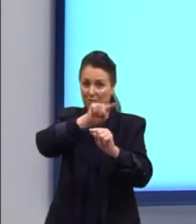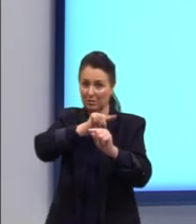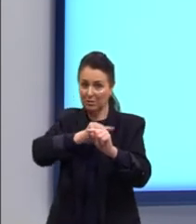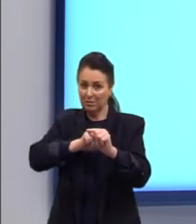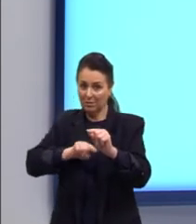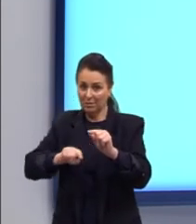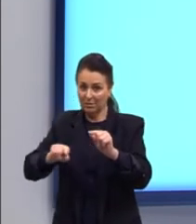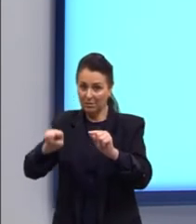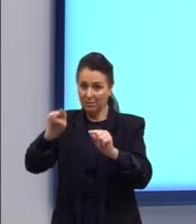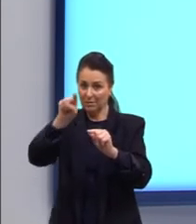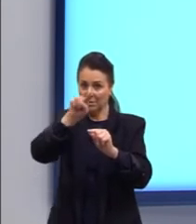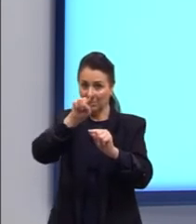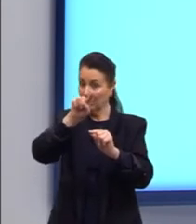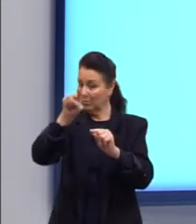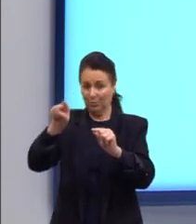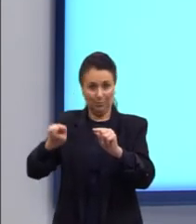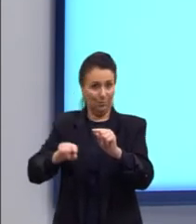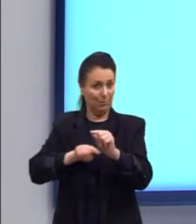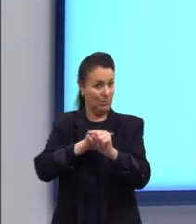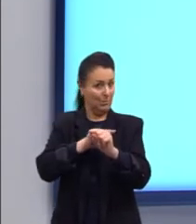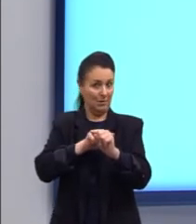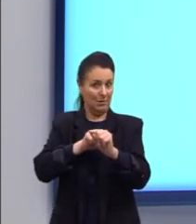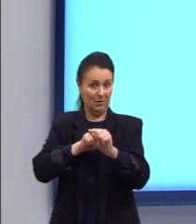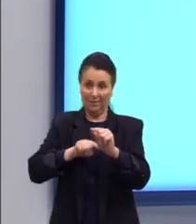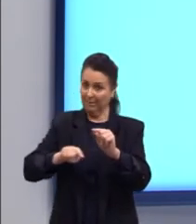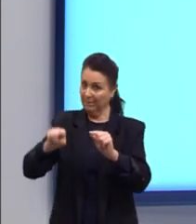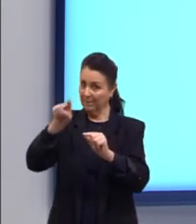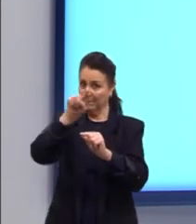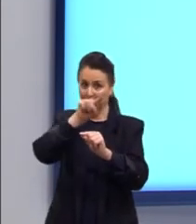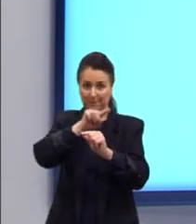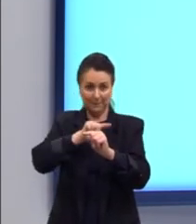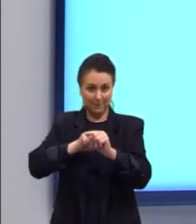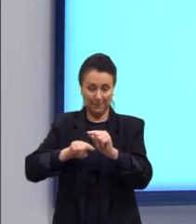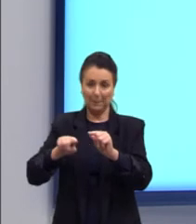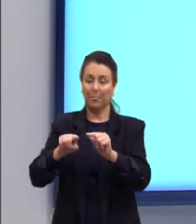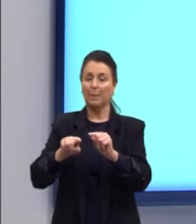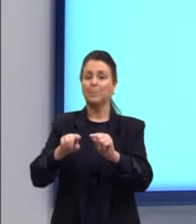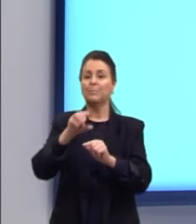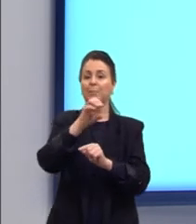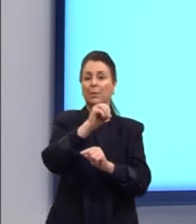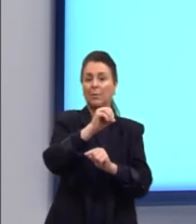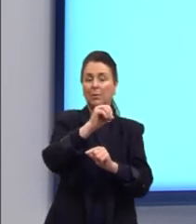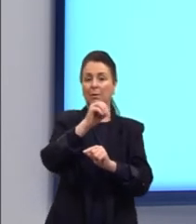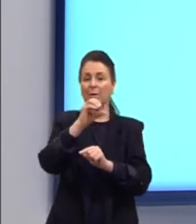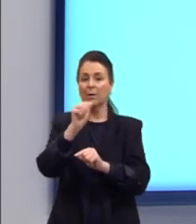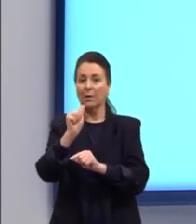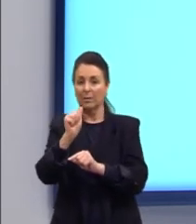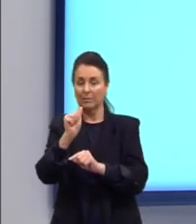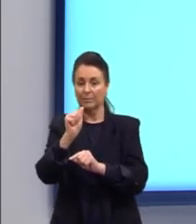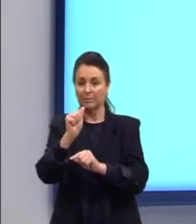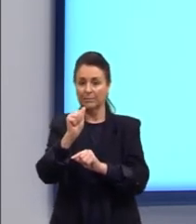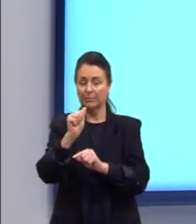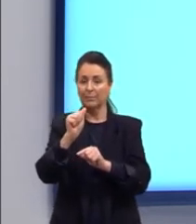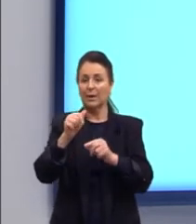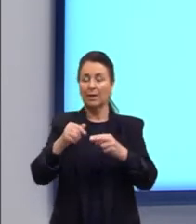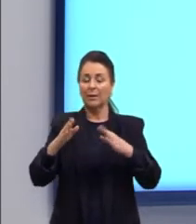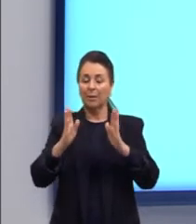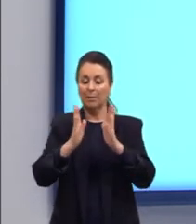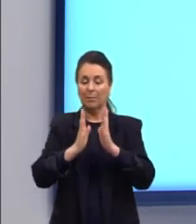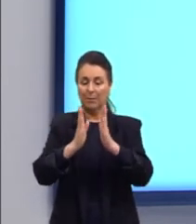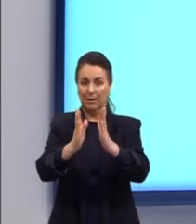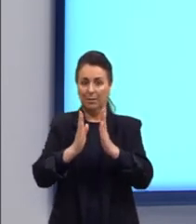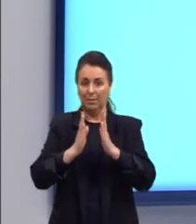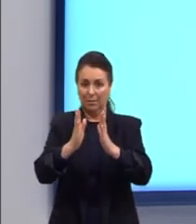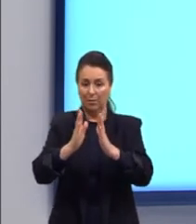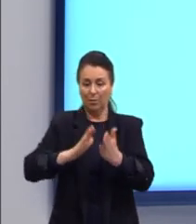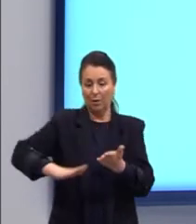a partir da posição indicada em que o segmento oa se encontra paralelo ao plano do